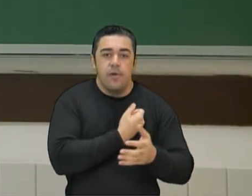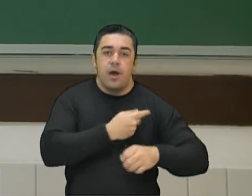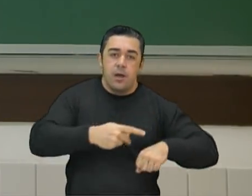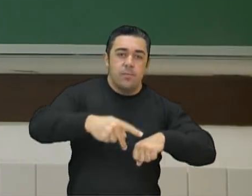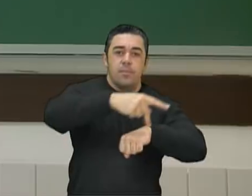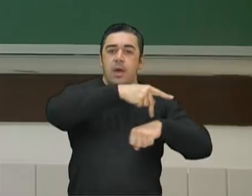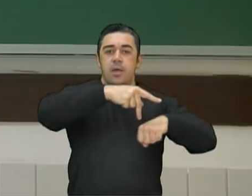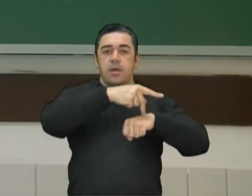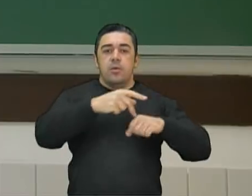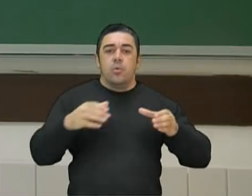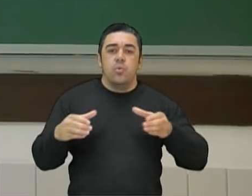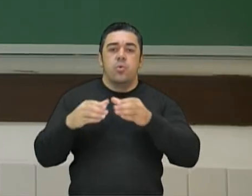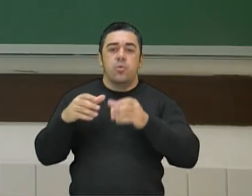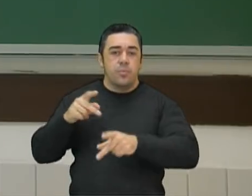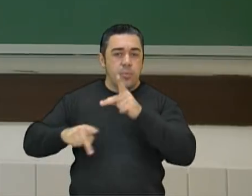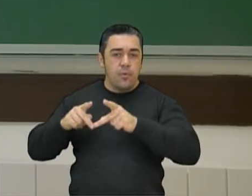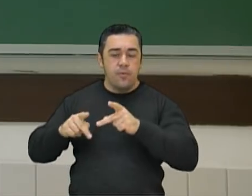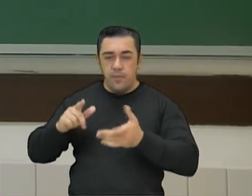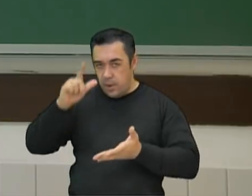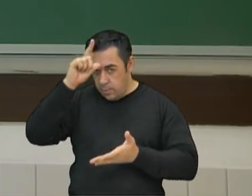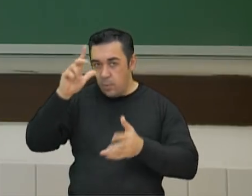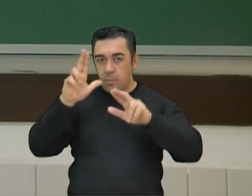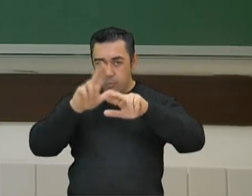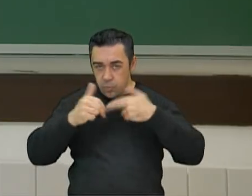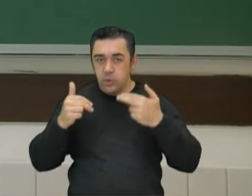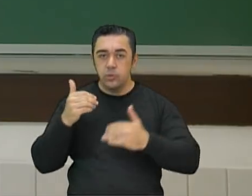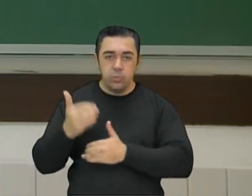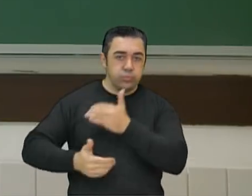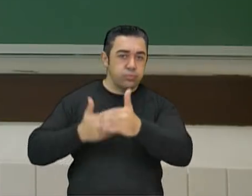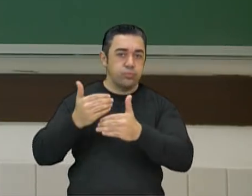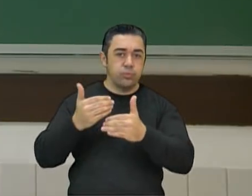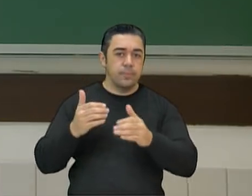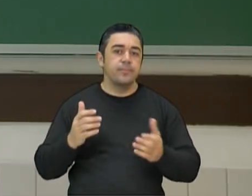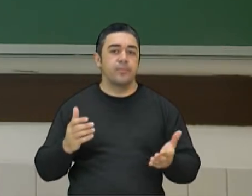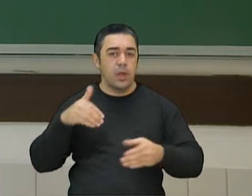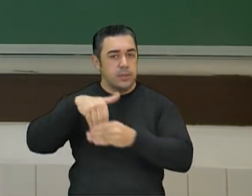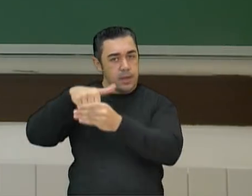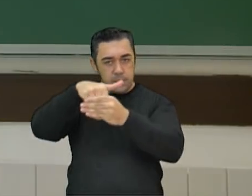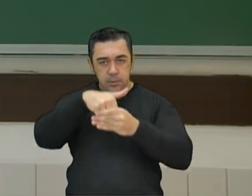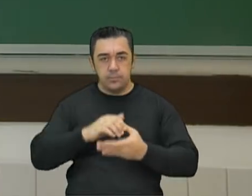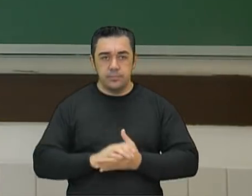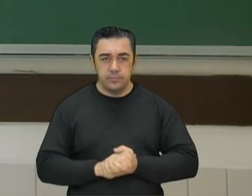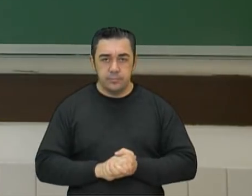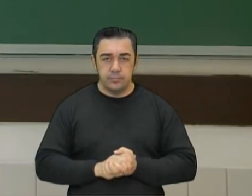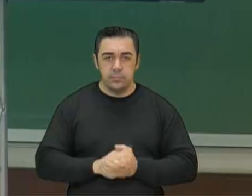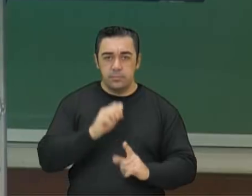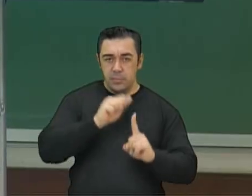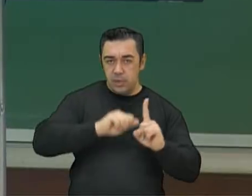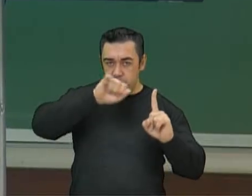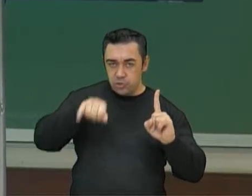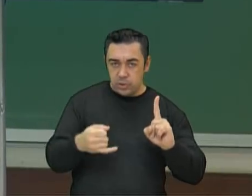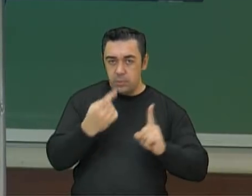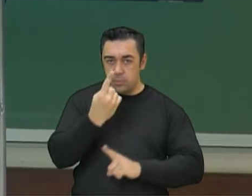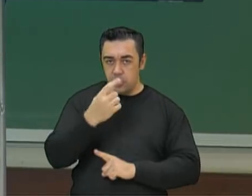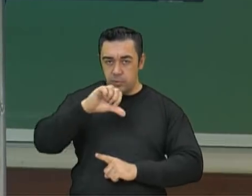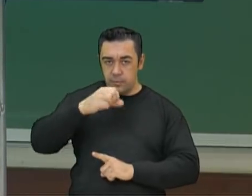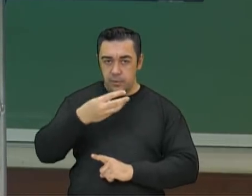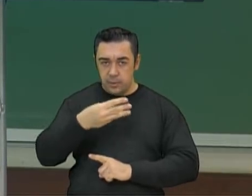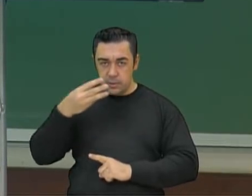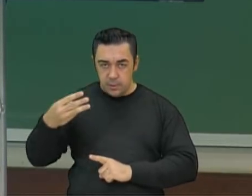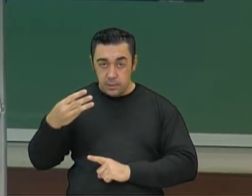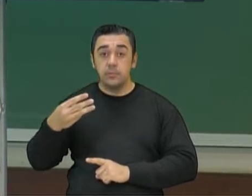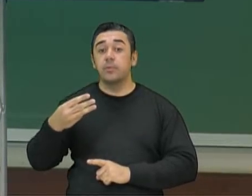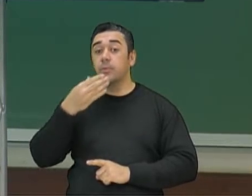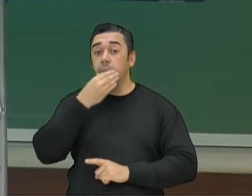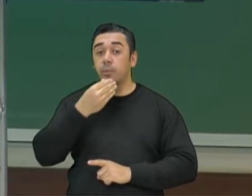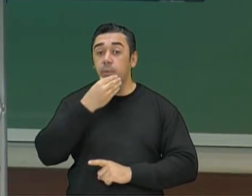Então, crescimento grande dos nazistas nas eleições. Janeiro de 33,